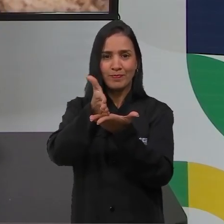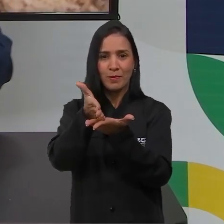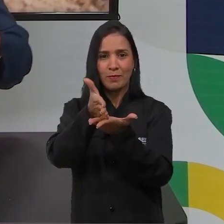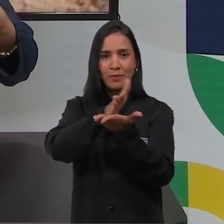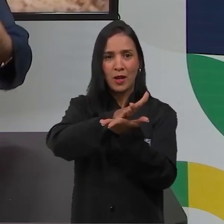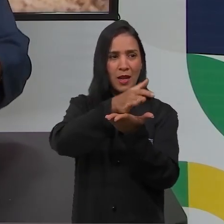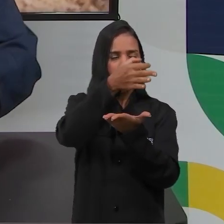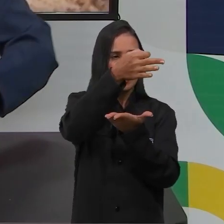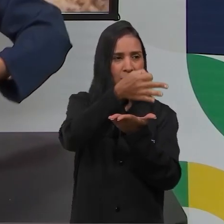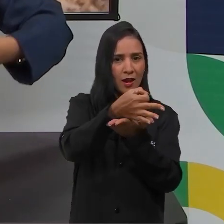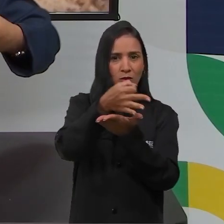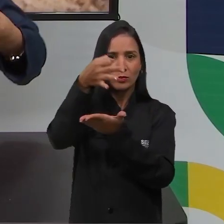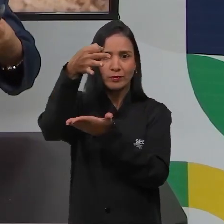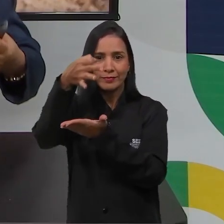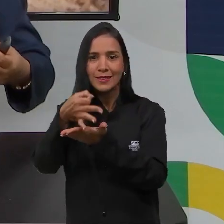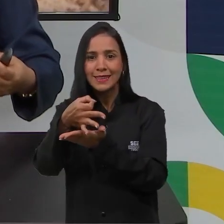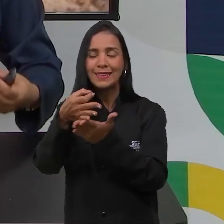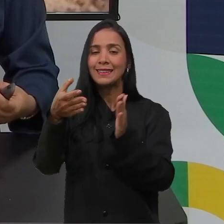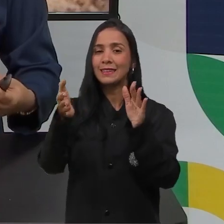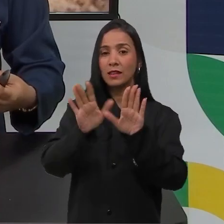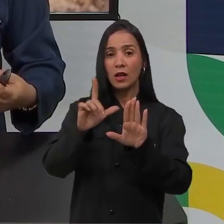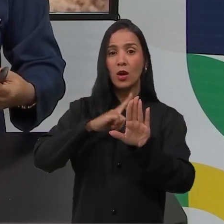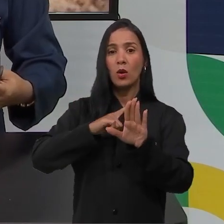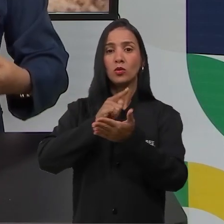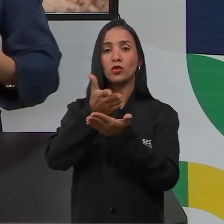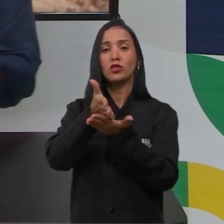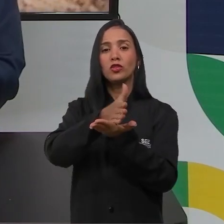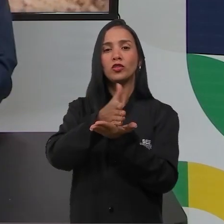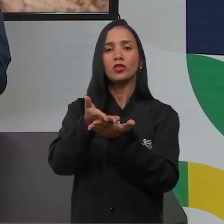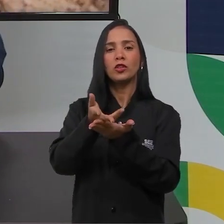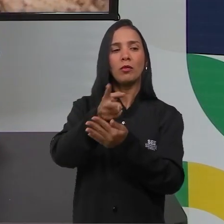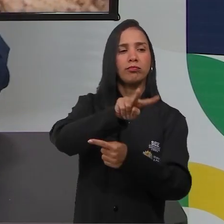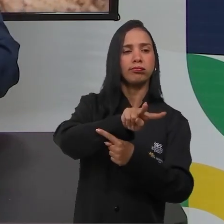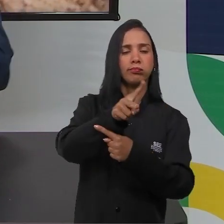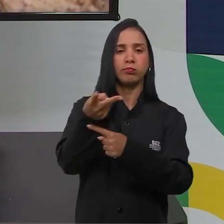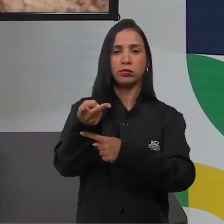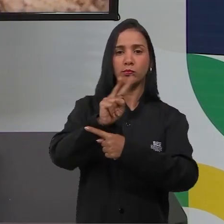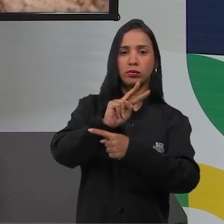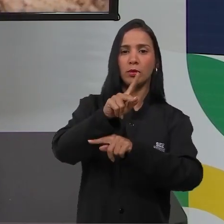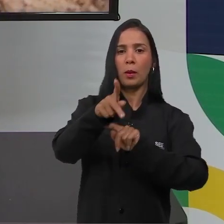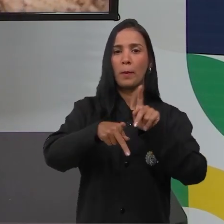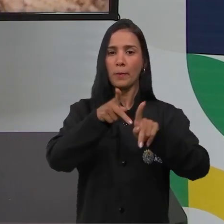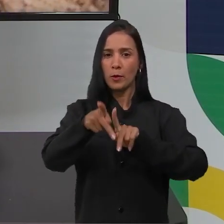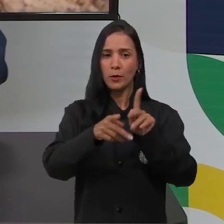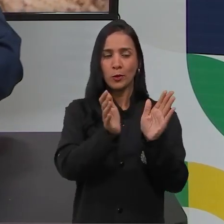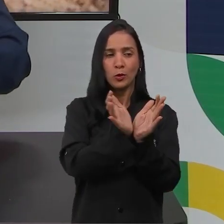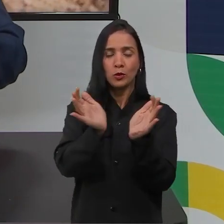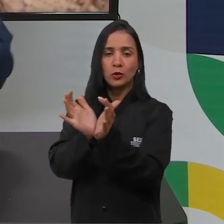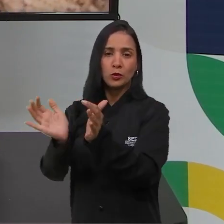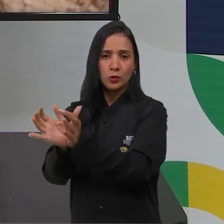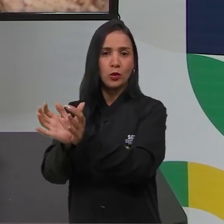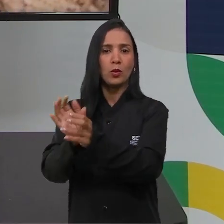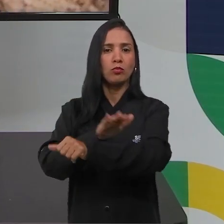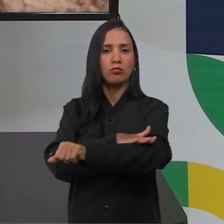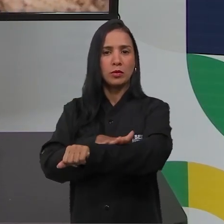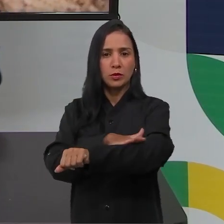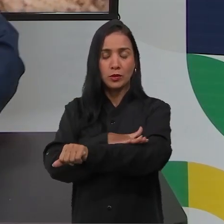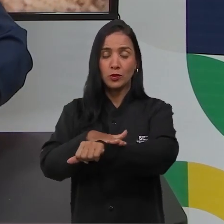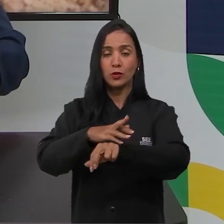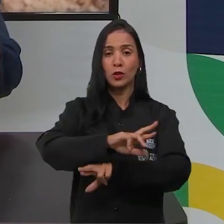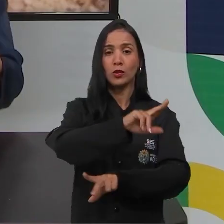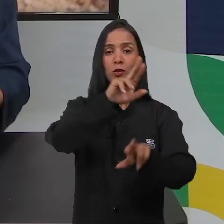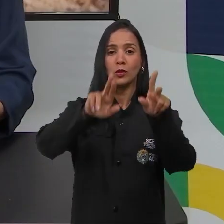correta justamente essas etnias. Logo, vários países acabaram ali